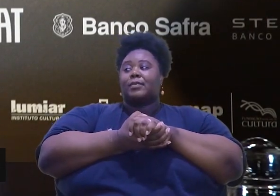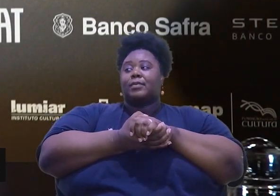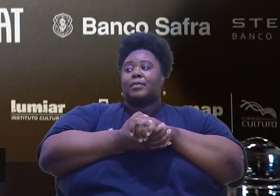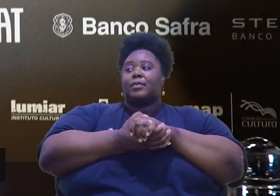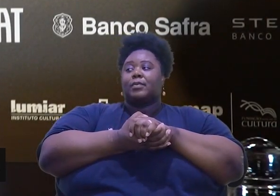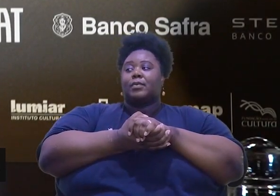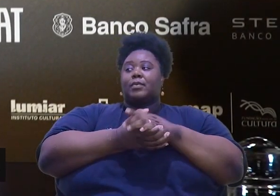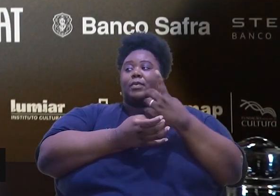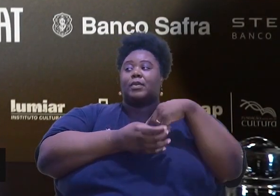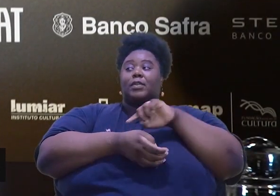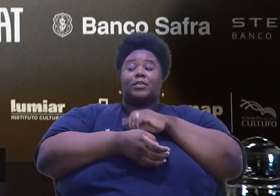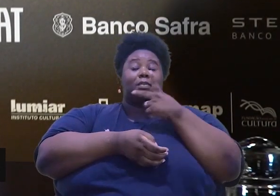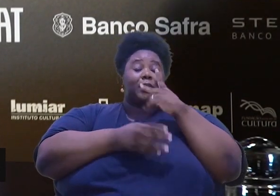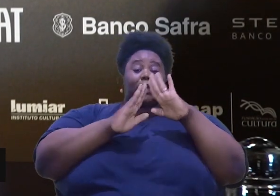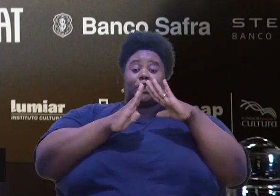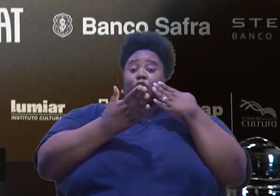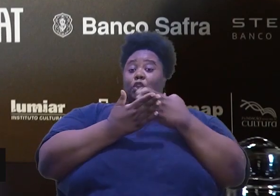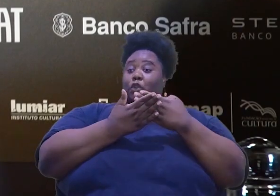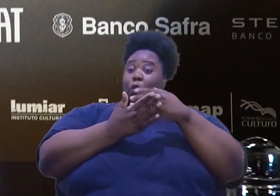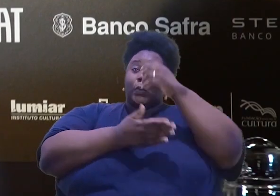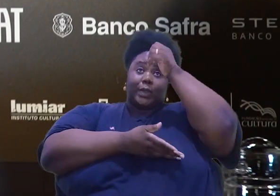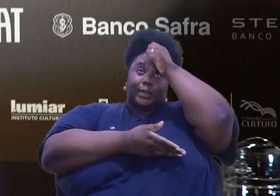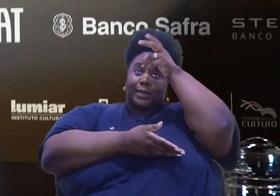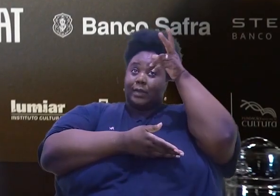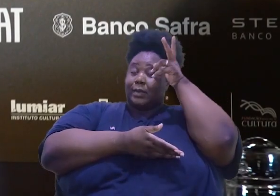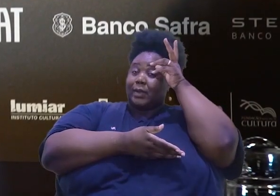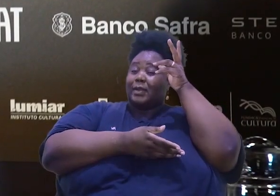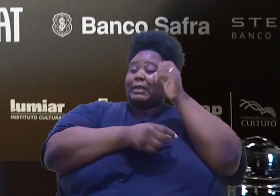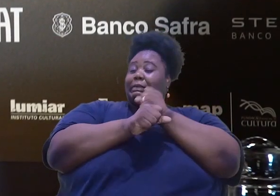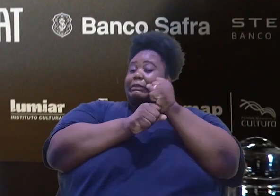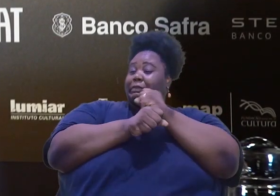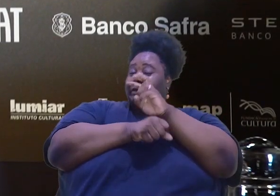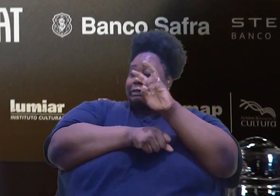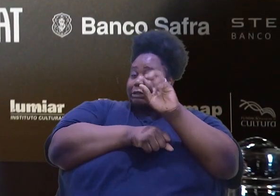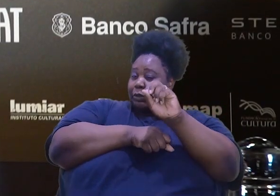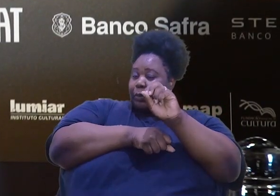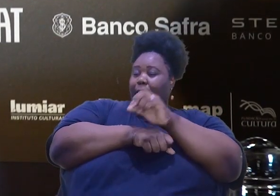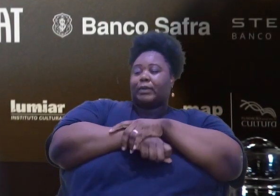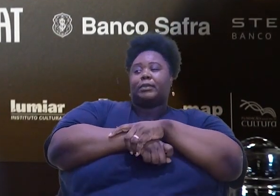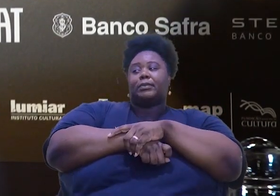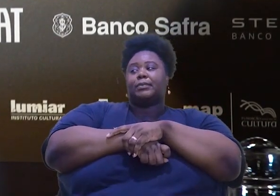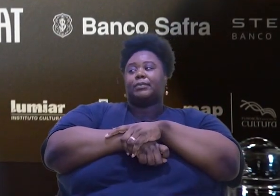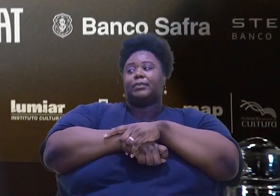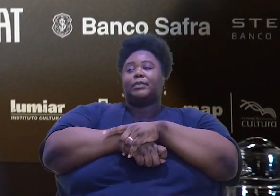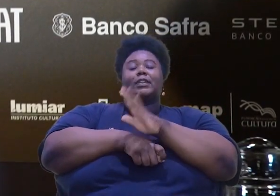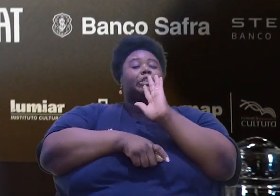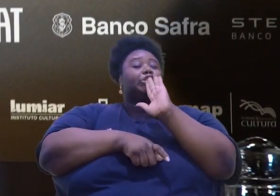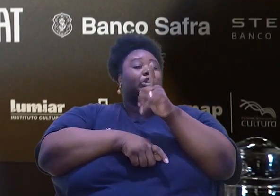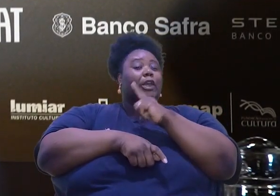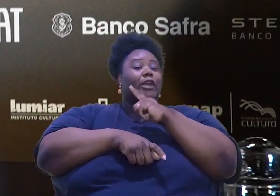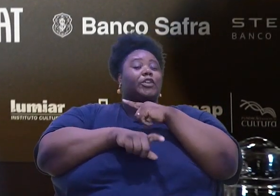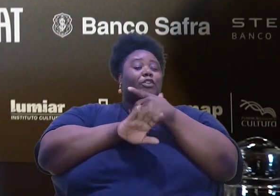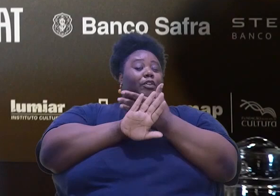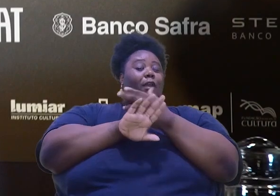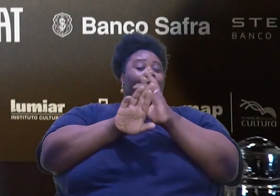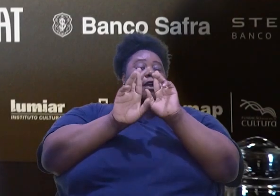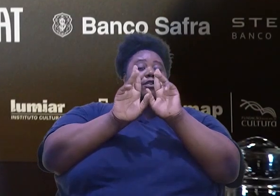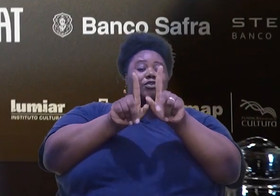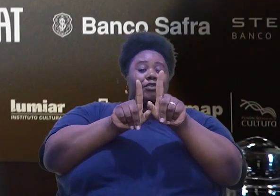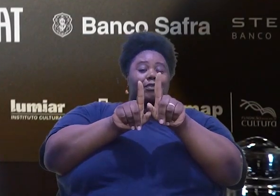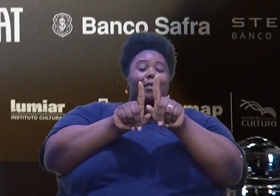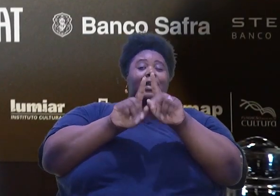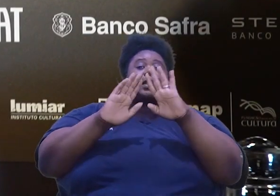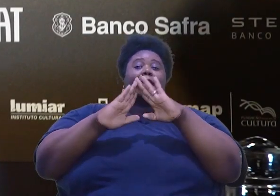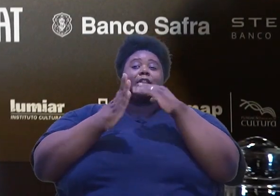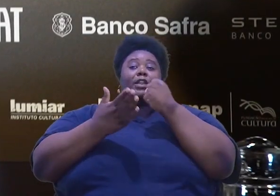de escola pública dos anos 50, já havia essa diferença entre a escola pública,